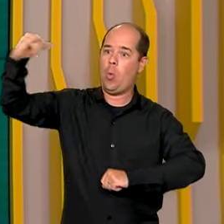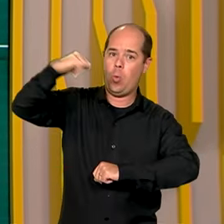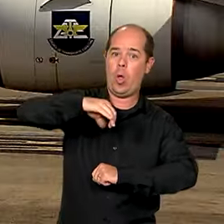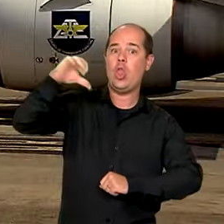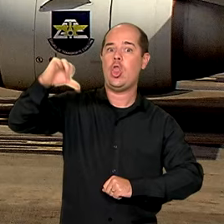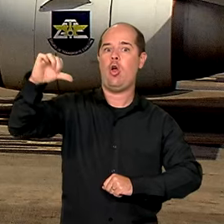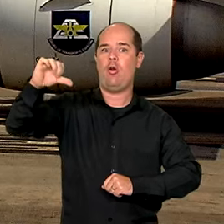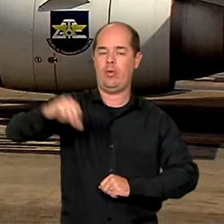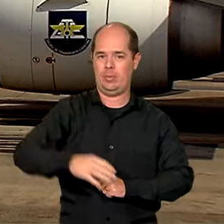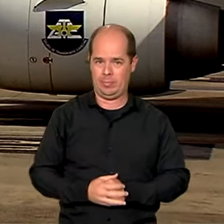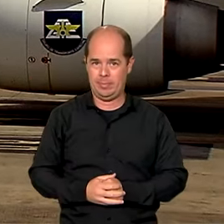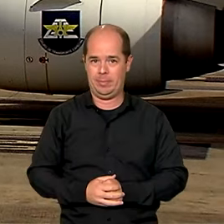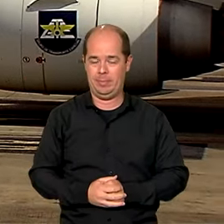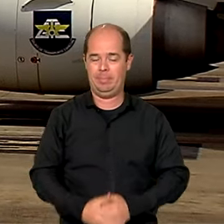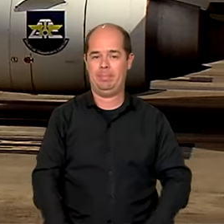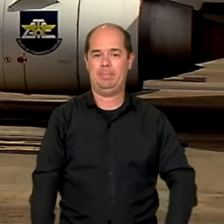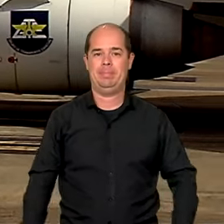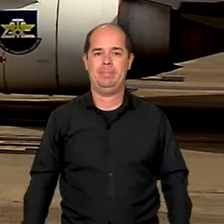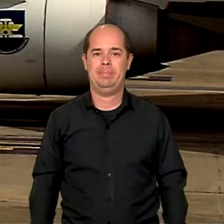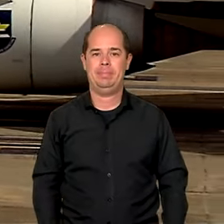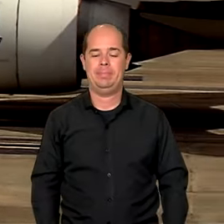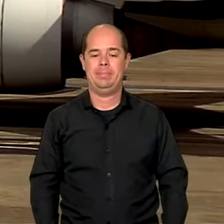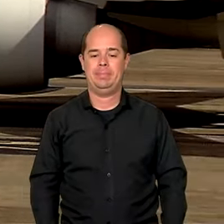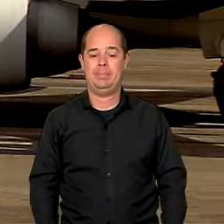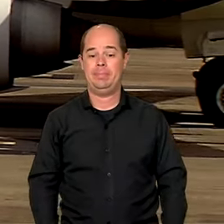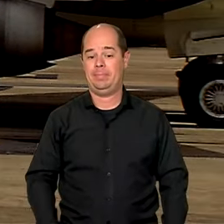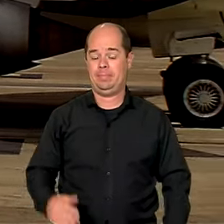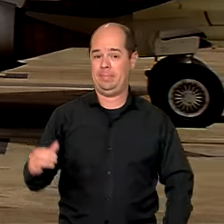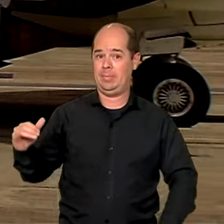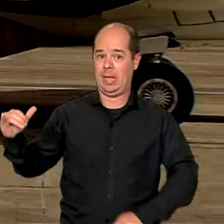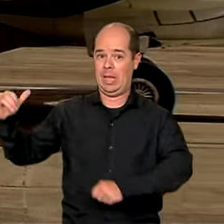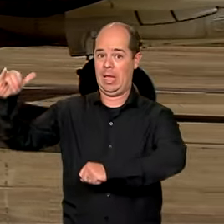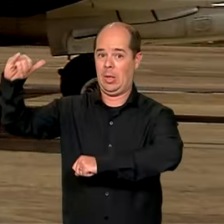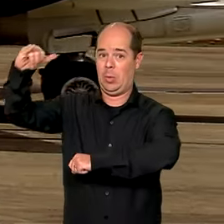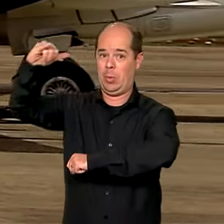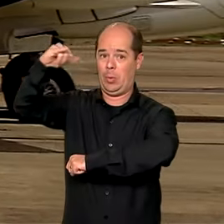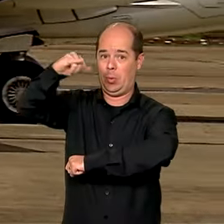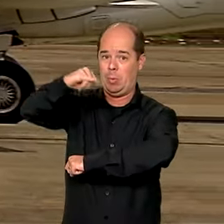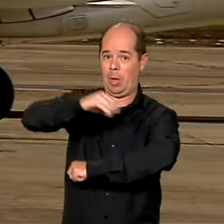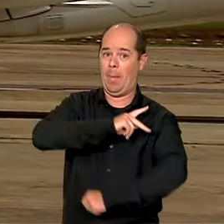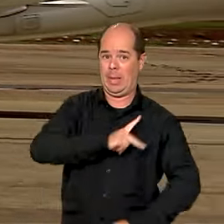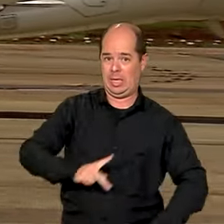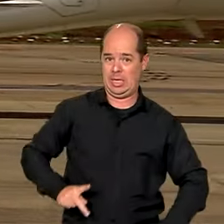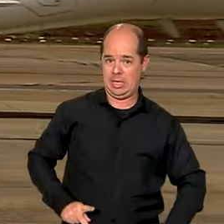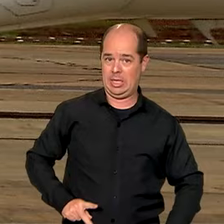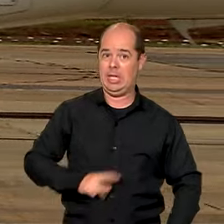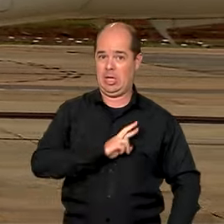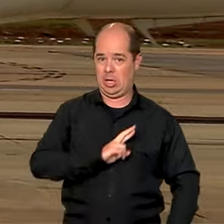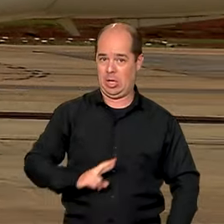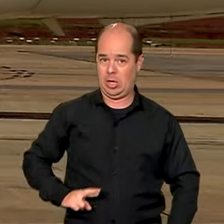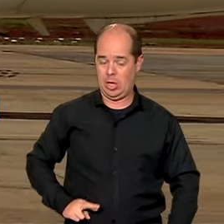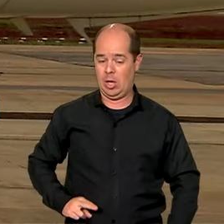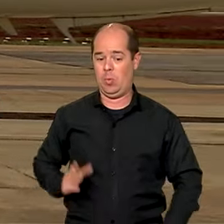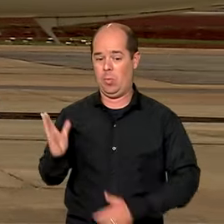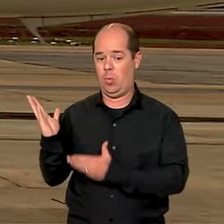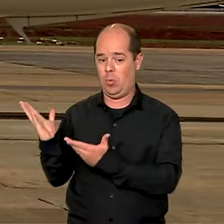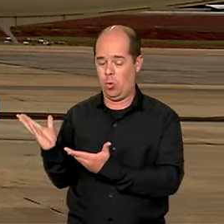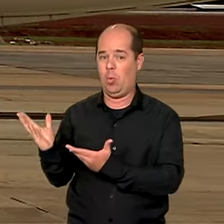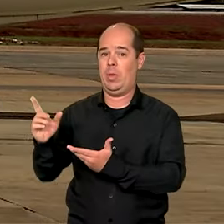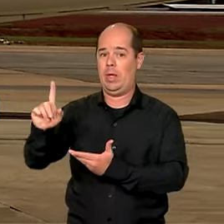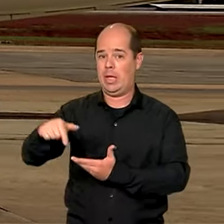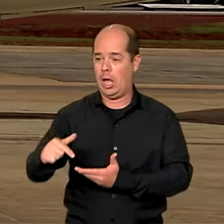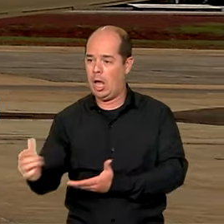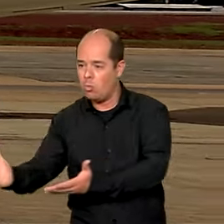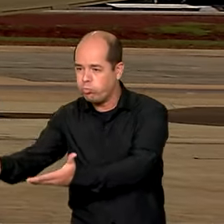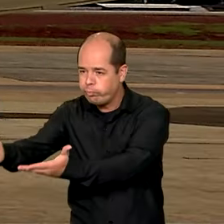federal. A aeronave da Presidência da República, com passageiros a bordo, resgatados na